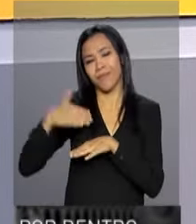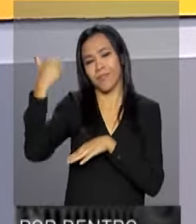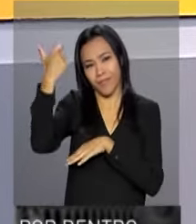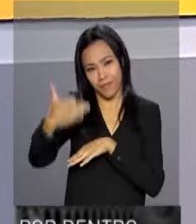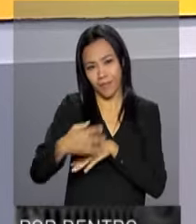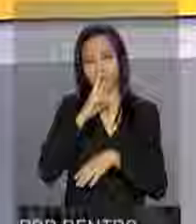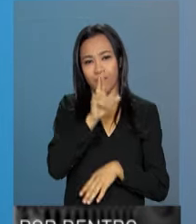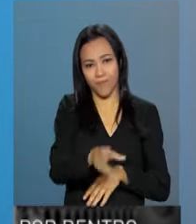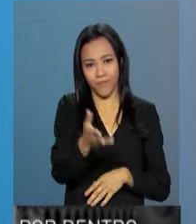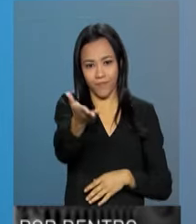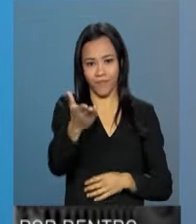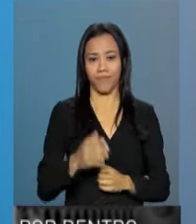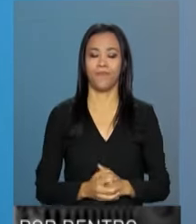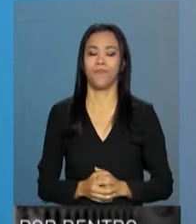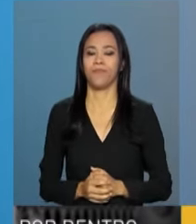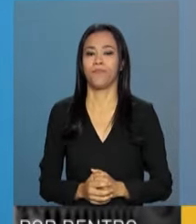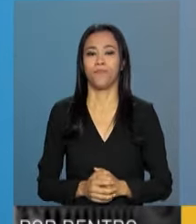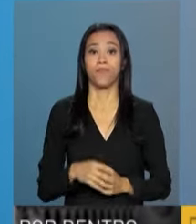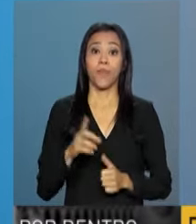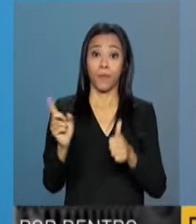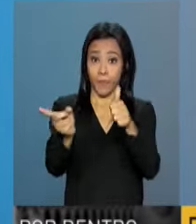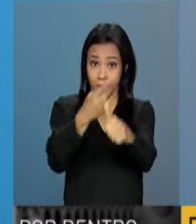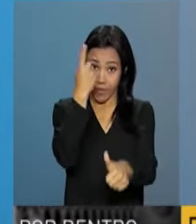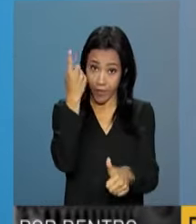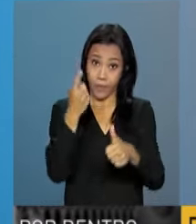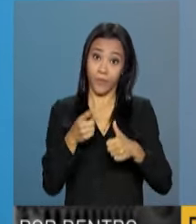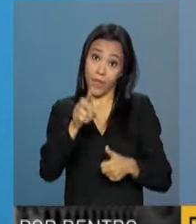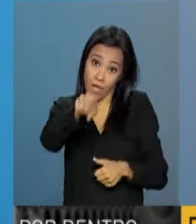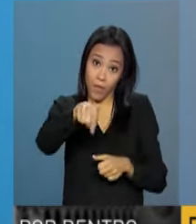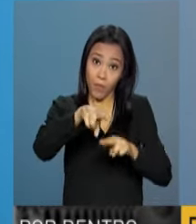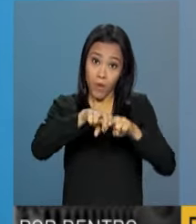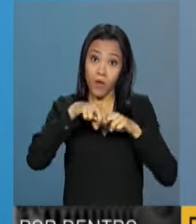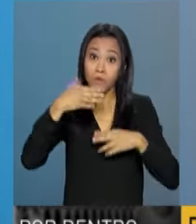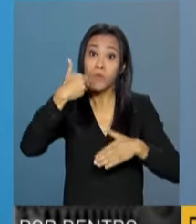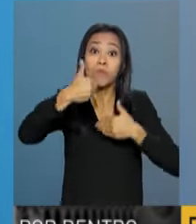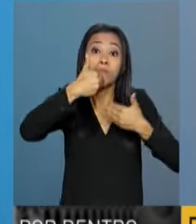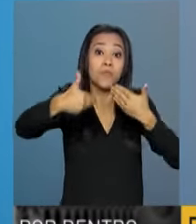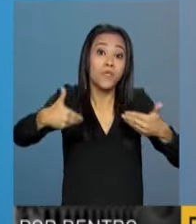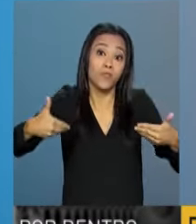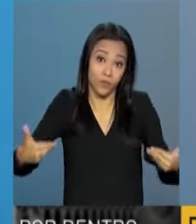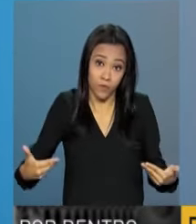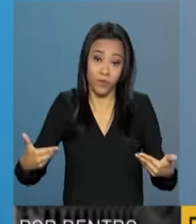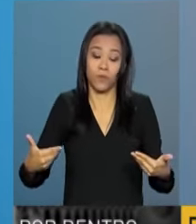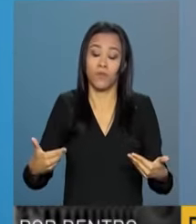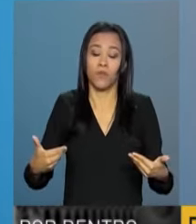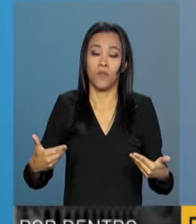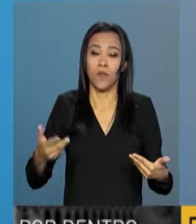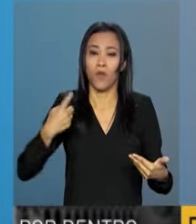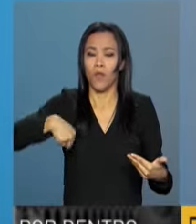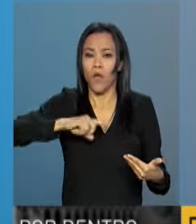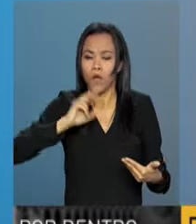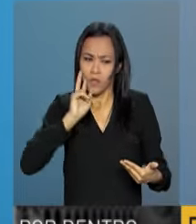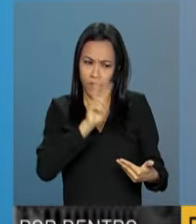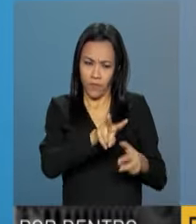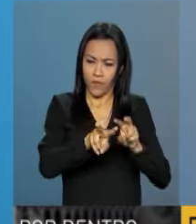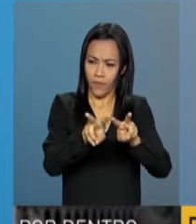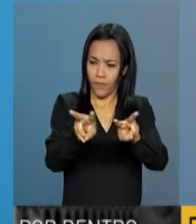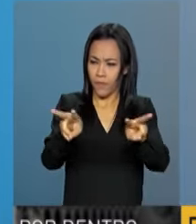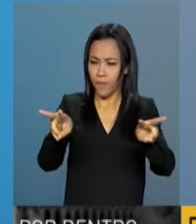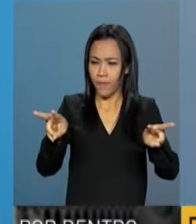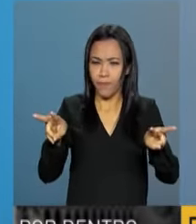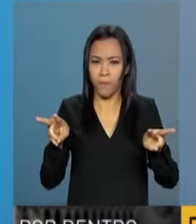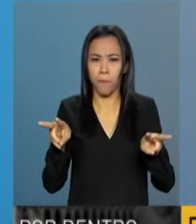responde primeiro nós consideramos que é pela própria demanda né a gente vê cada vez mais